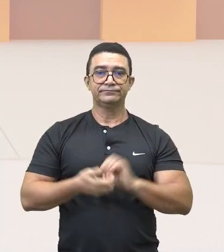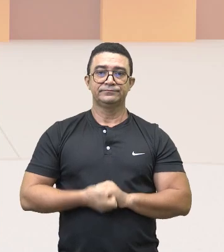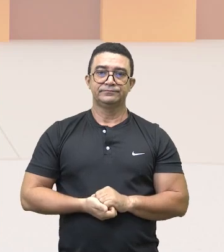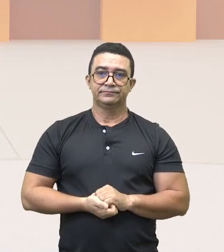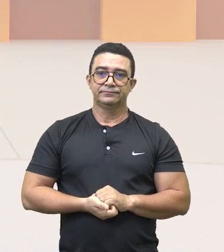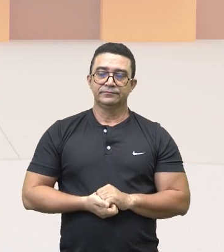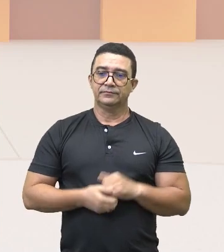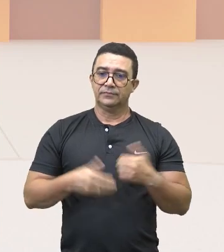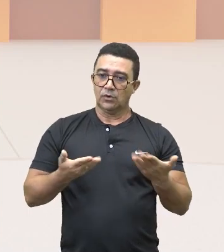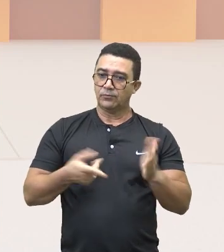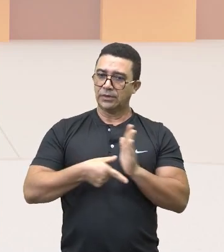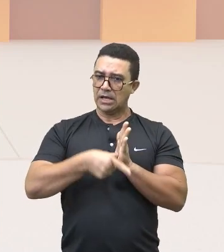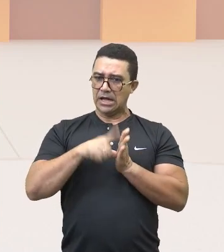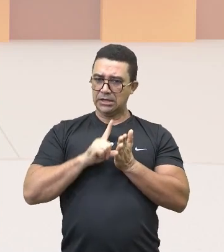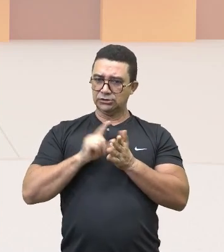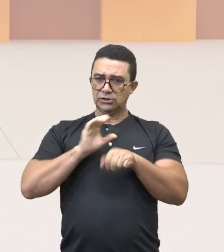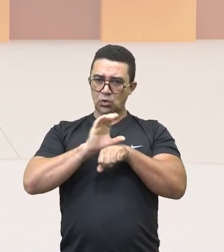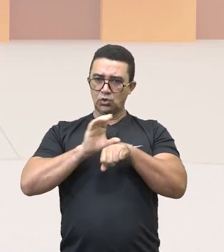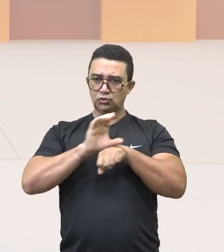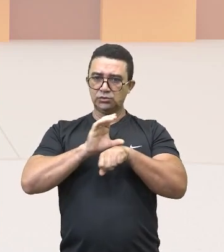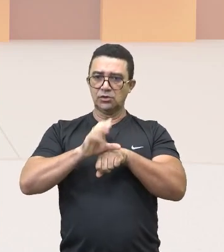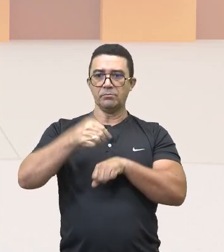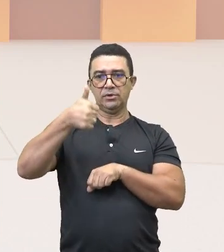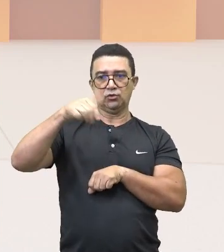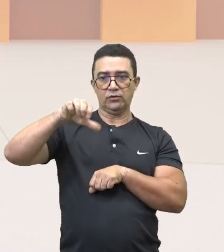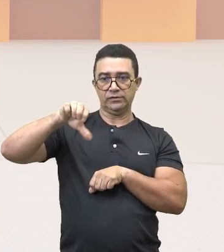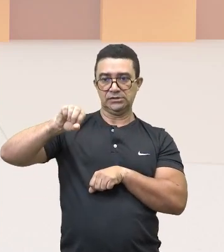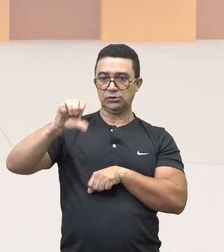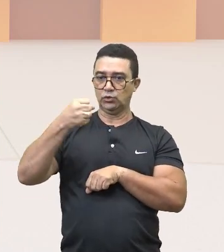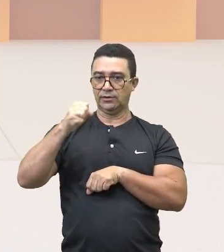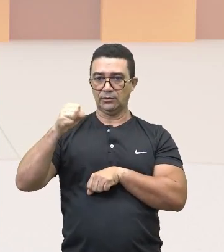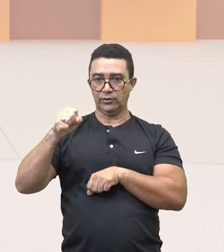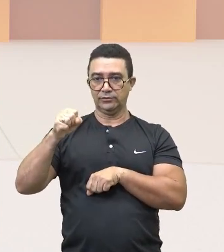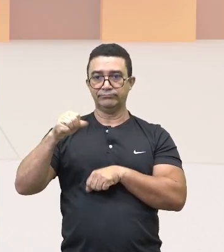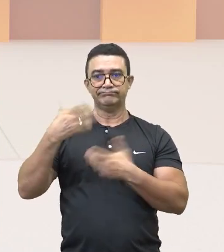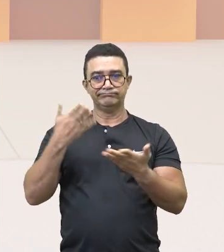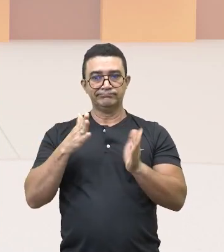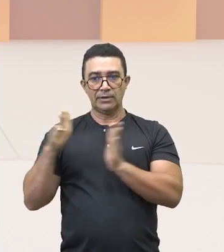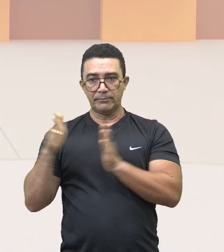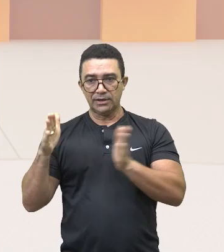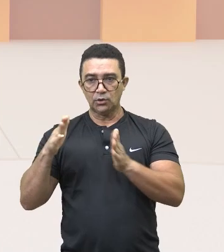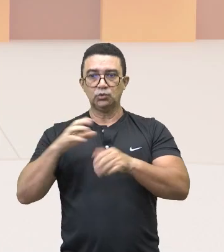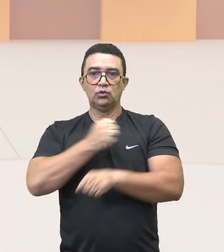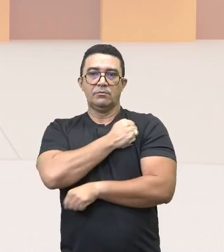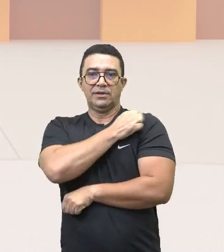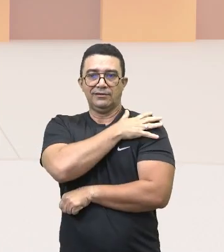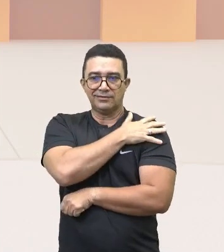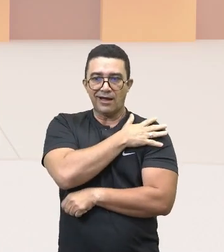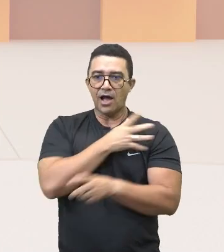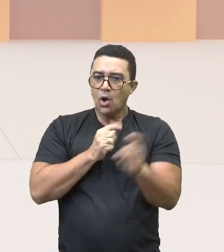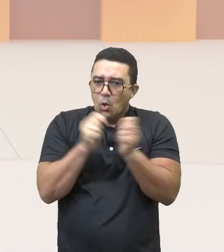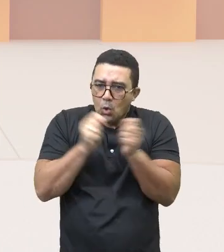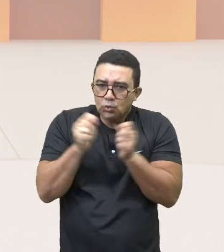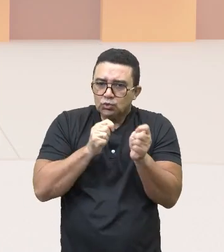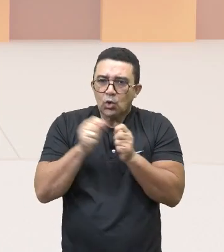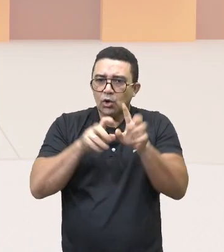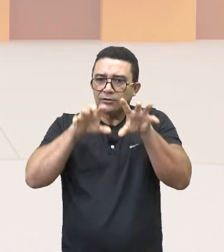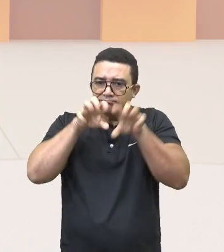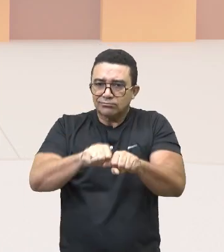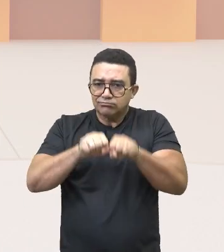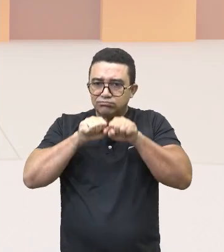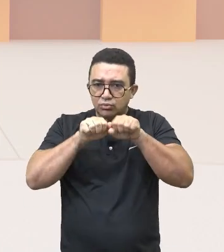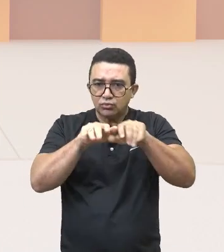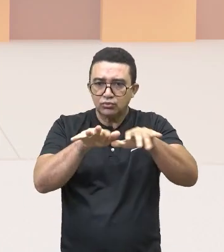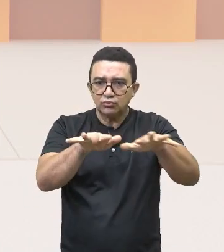pegada antes da Constituição de 1988 era aquela, né? Período militar, aquela coisa do controle, de ocupar, de gerar riqueza e